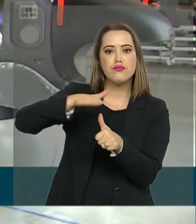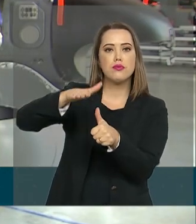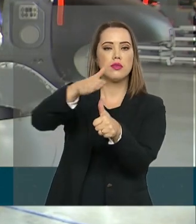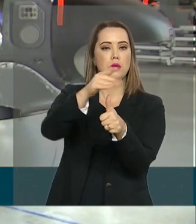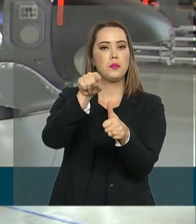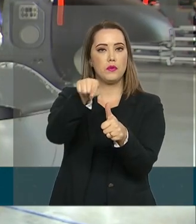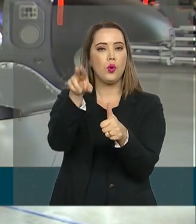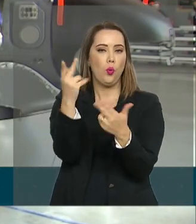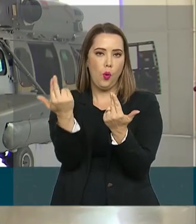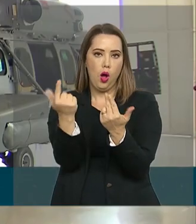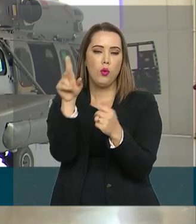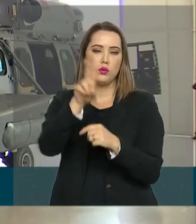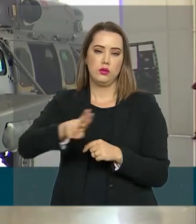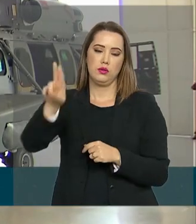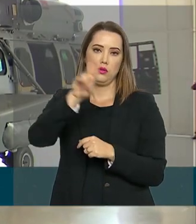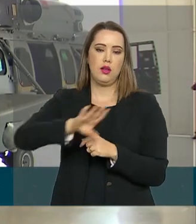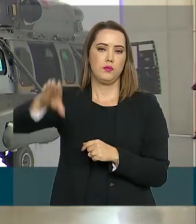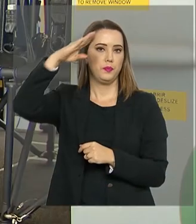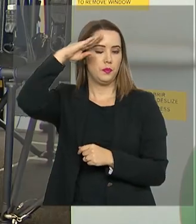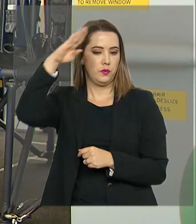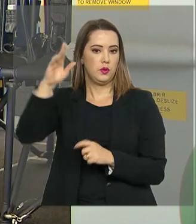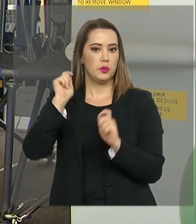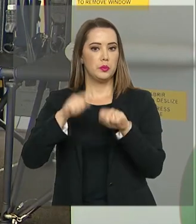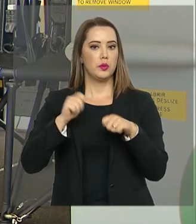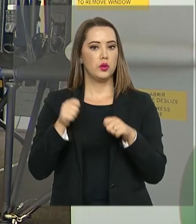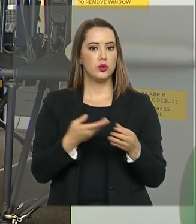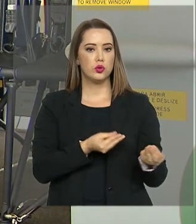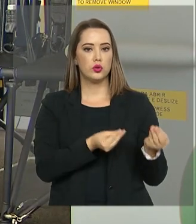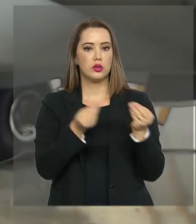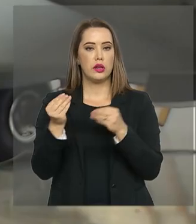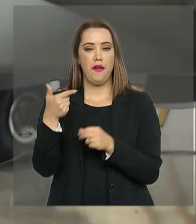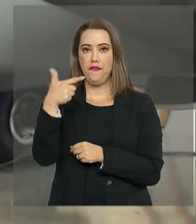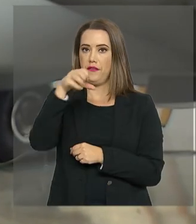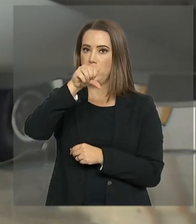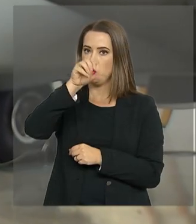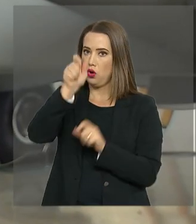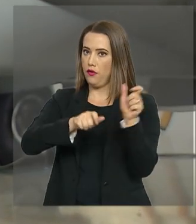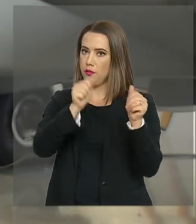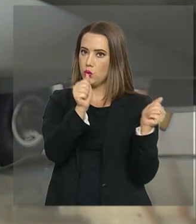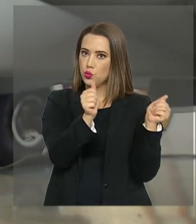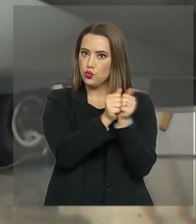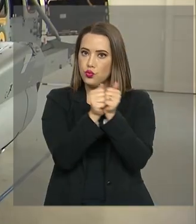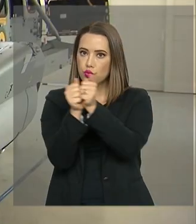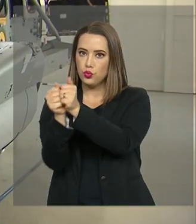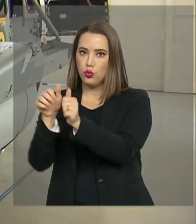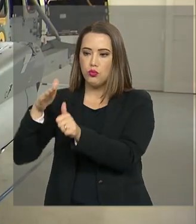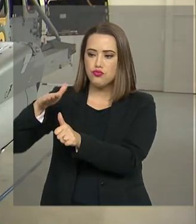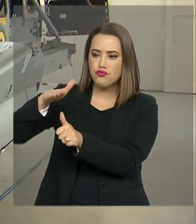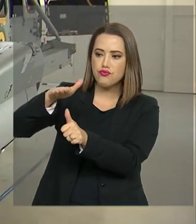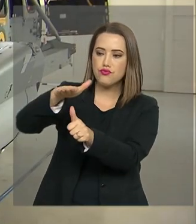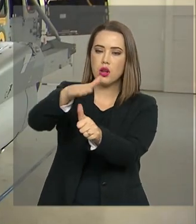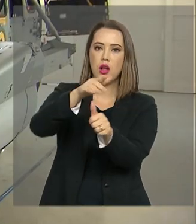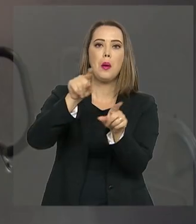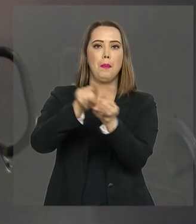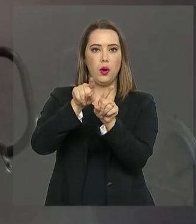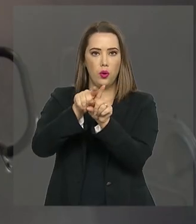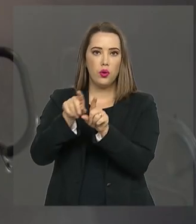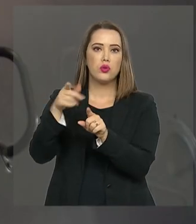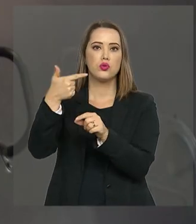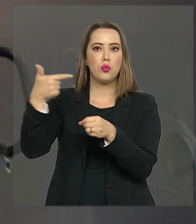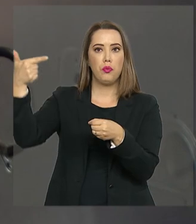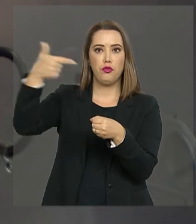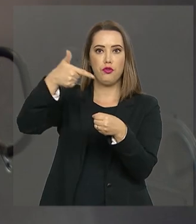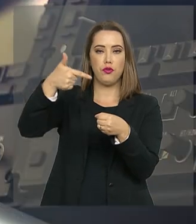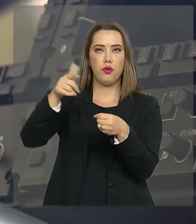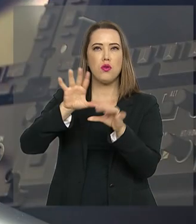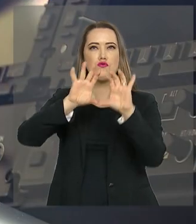usado pelas Forças Armadas. Com capacidade de levar até 29 tripulantes, esse helicóptero pode ser reabastecido no ar, o que